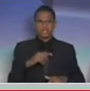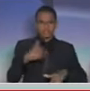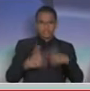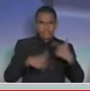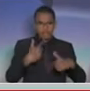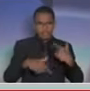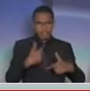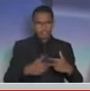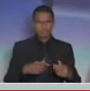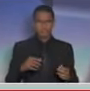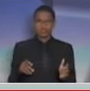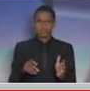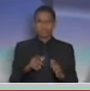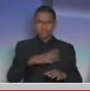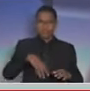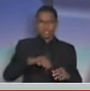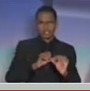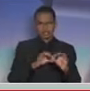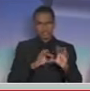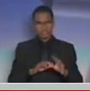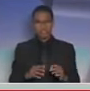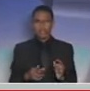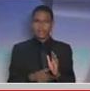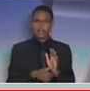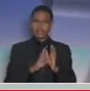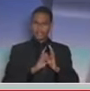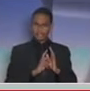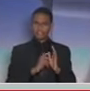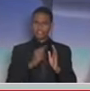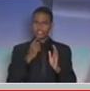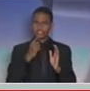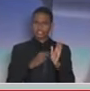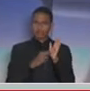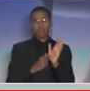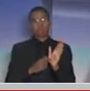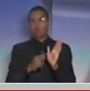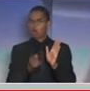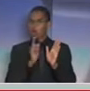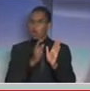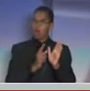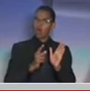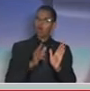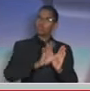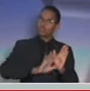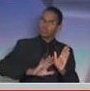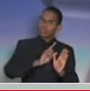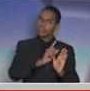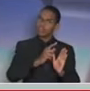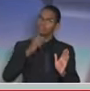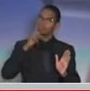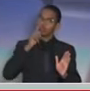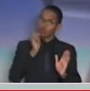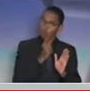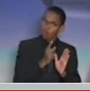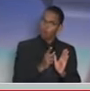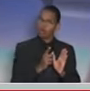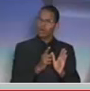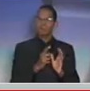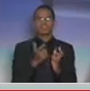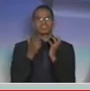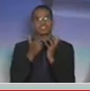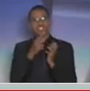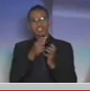da educação. Então, ele soltou um comunicado antes, fazendo uma ameaça a esses servidores, tentando já